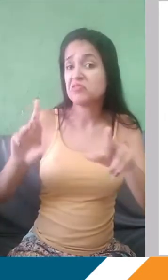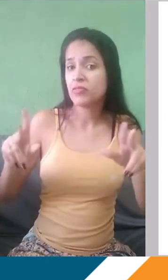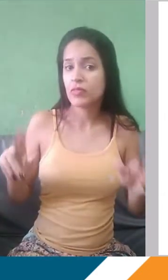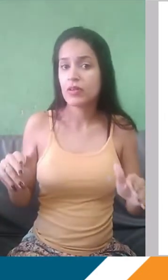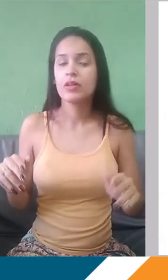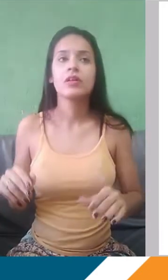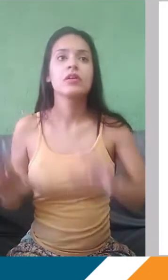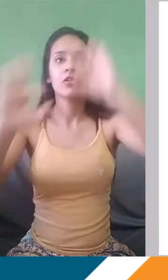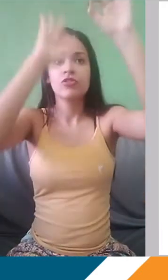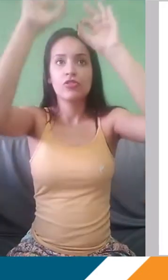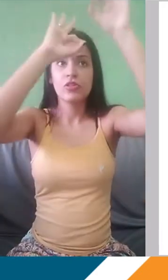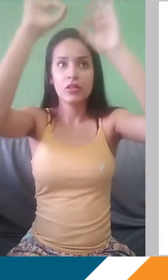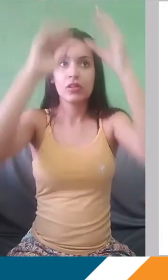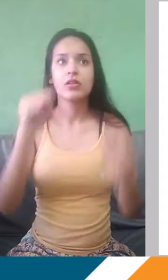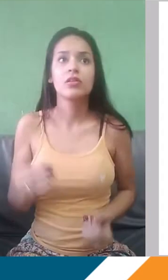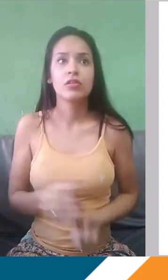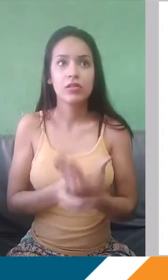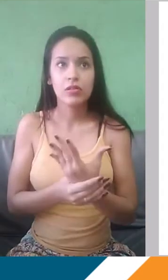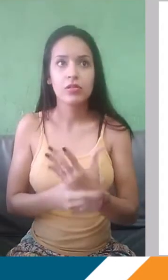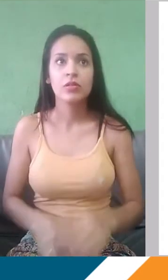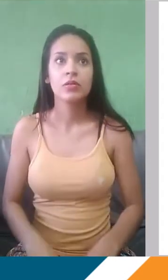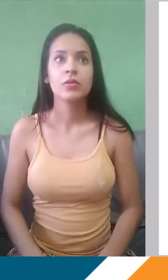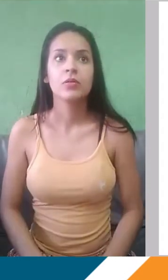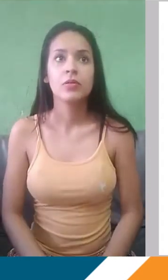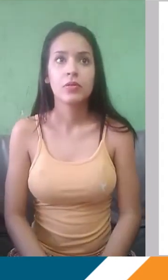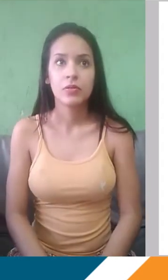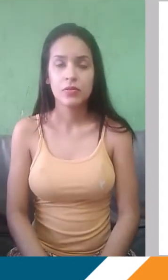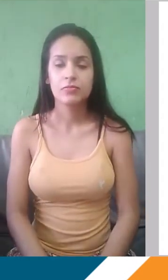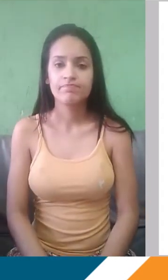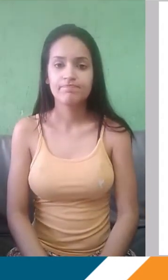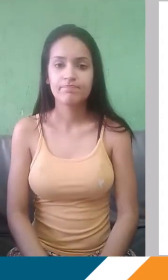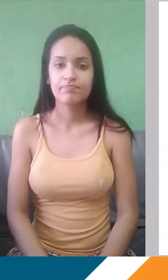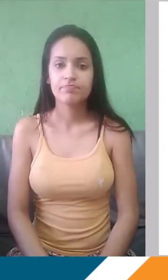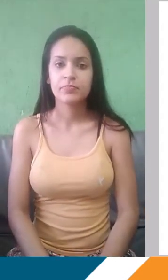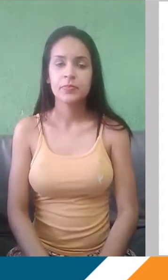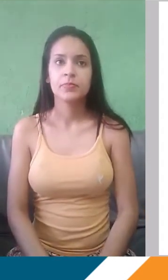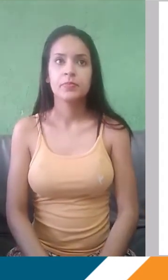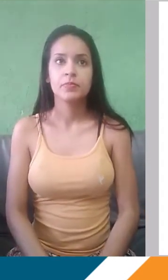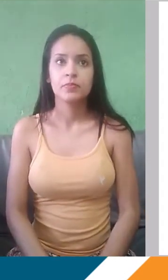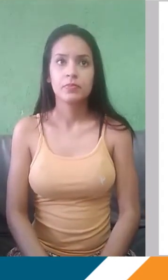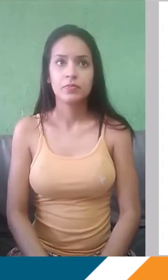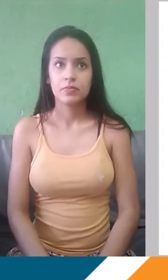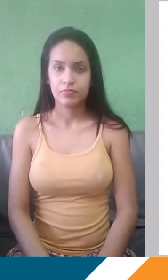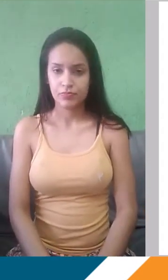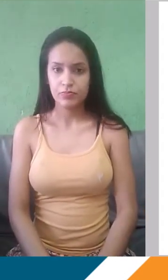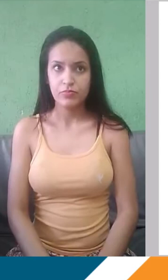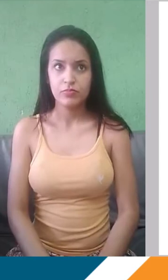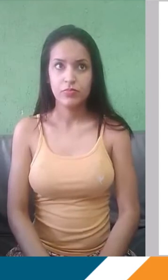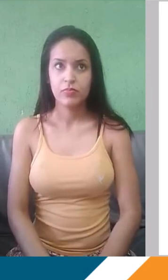de composição. O principal recurso expressivo empregado para a construção de uma imagem